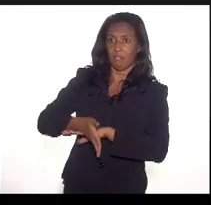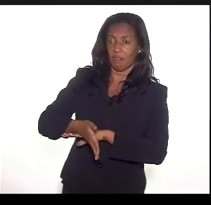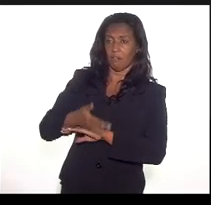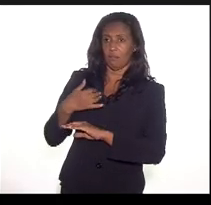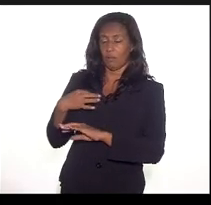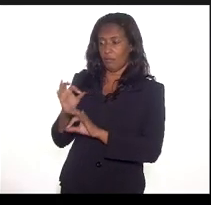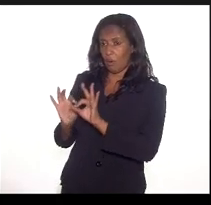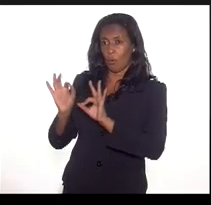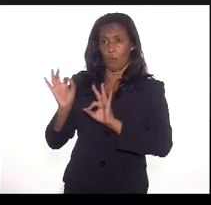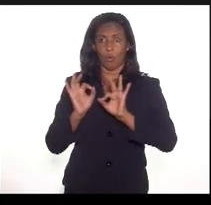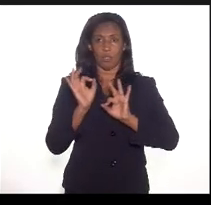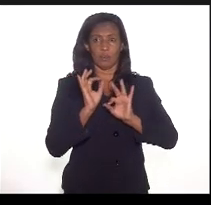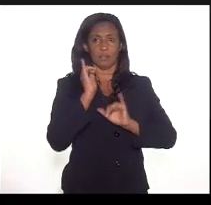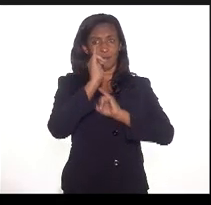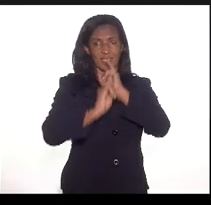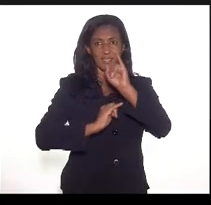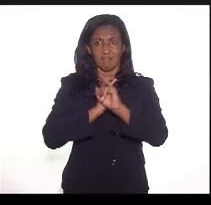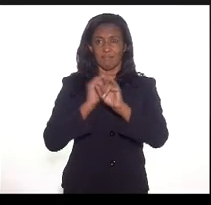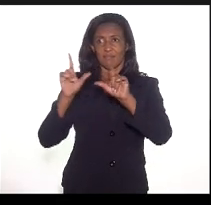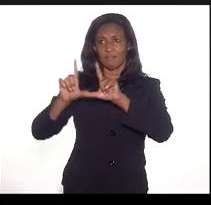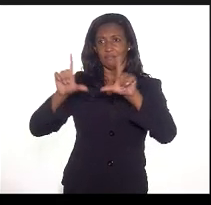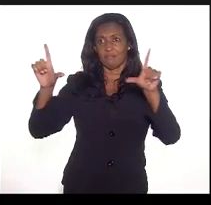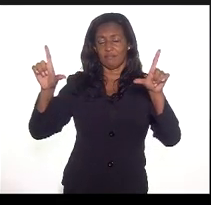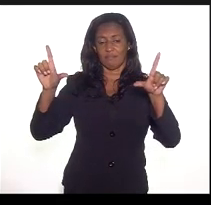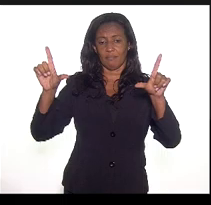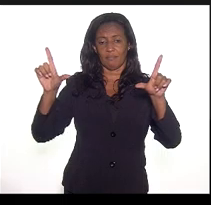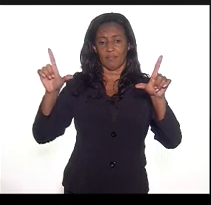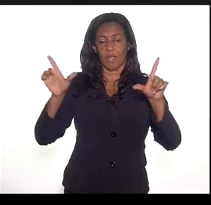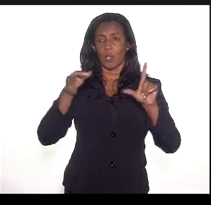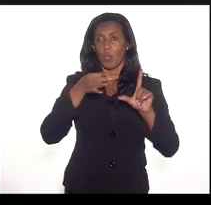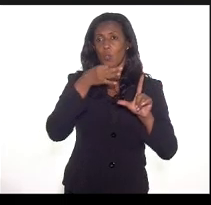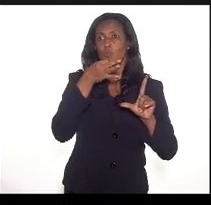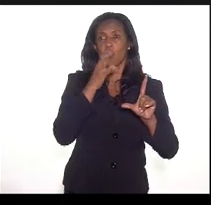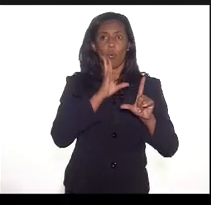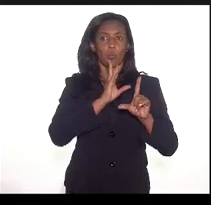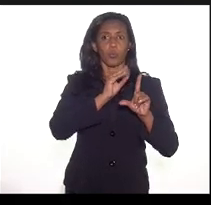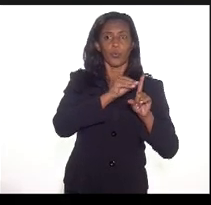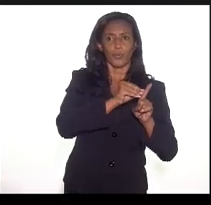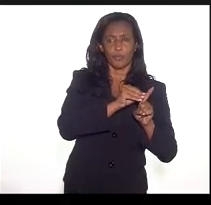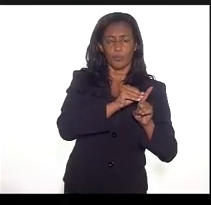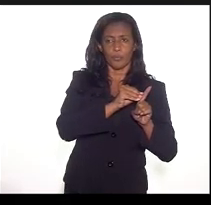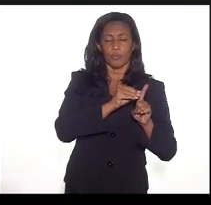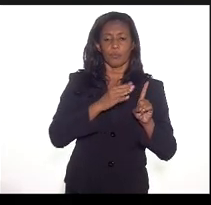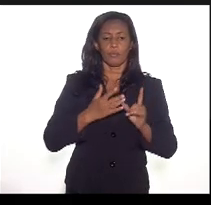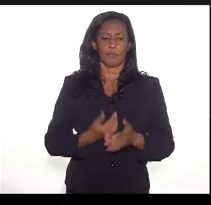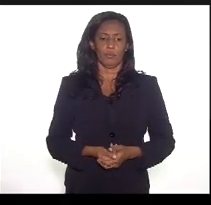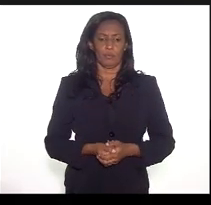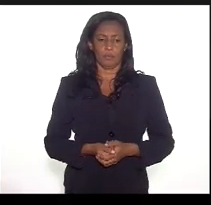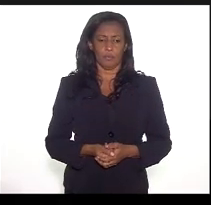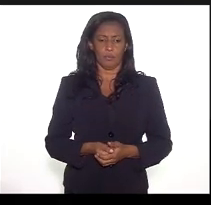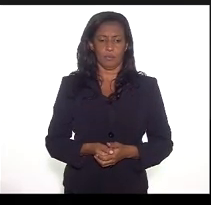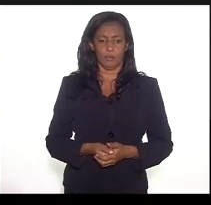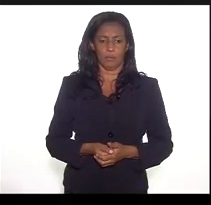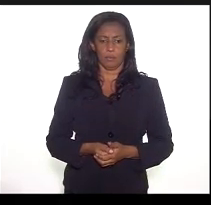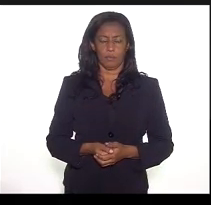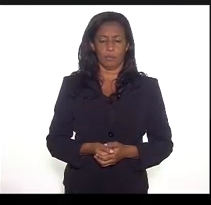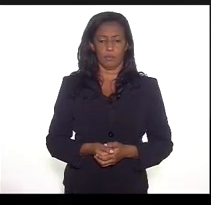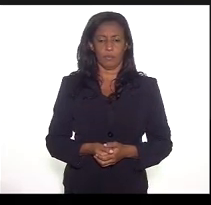aqui a internet para entrar na sessão. E o meu áudio estava fechado. Então, eu gostaria de que Vossa Excelência chamasse os